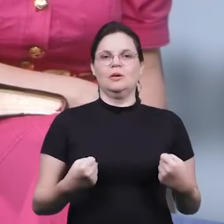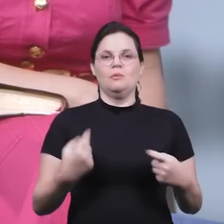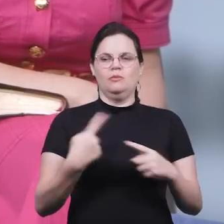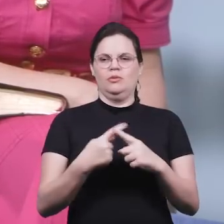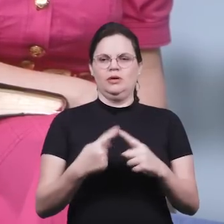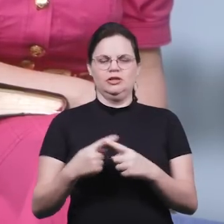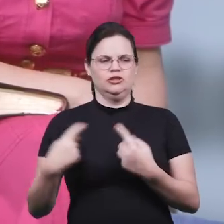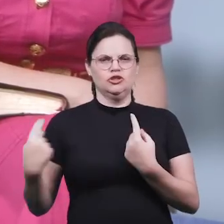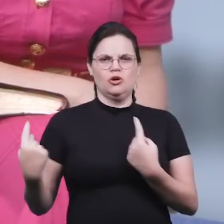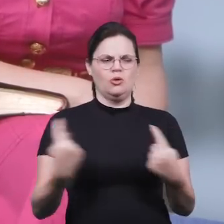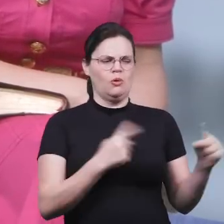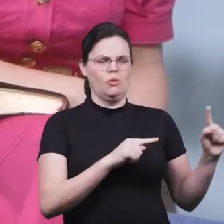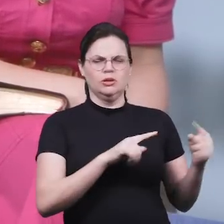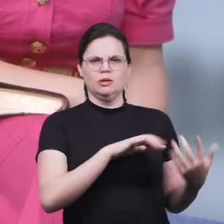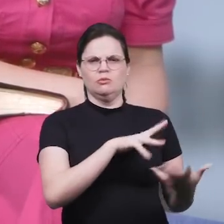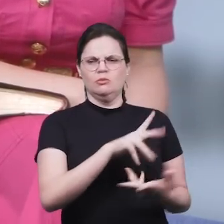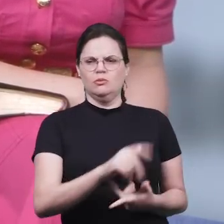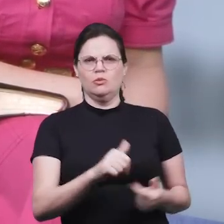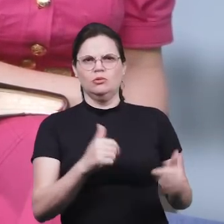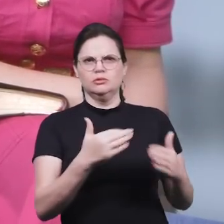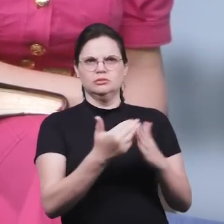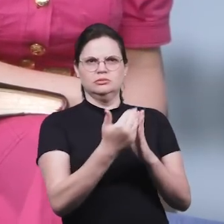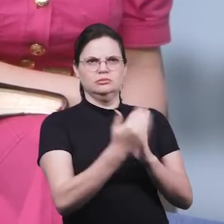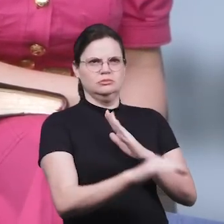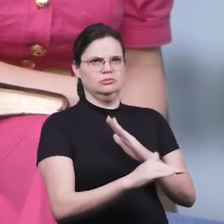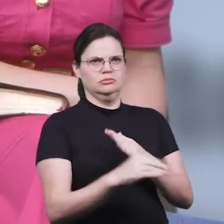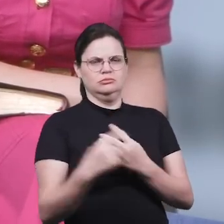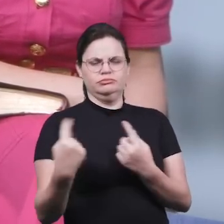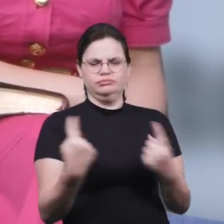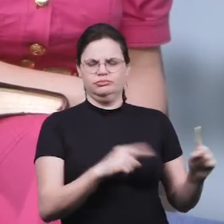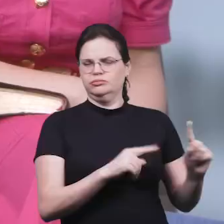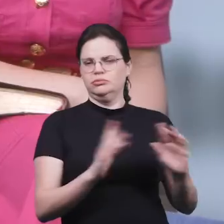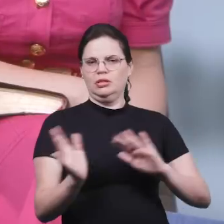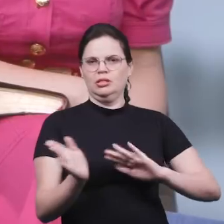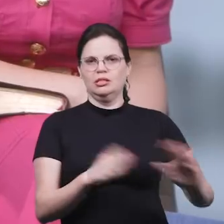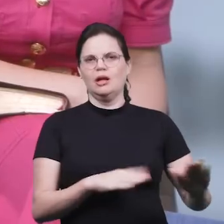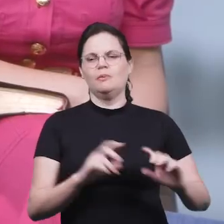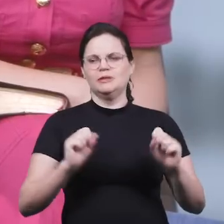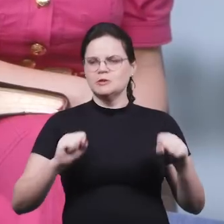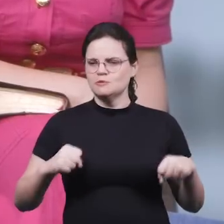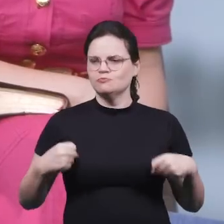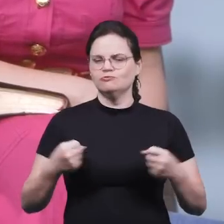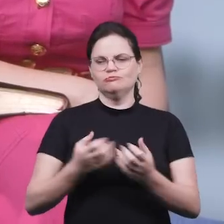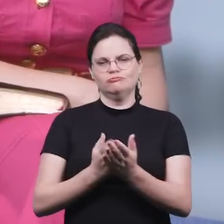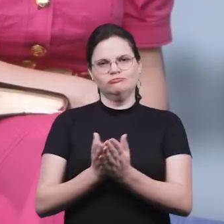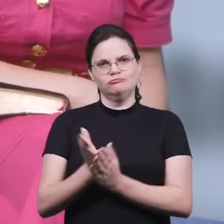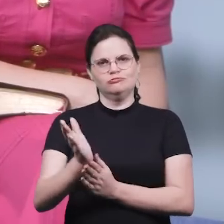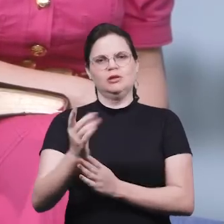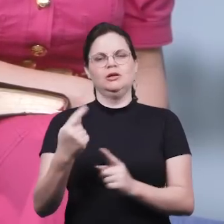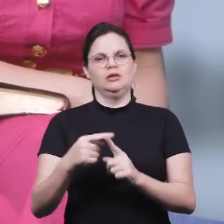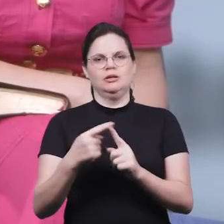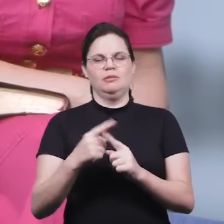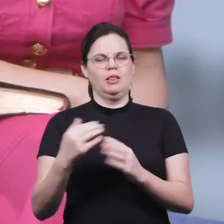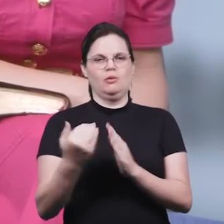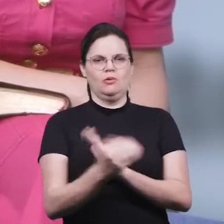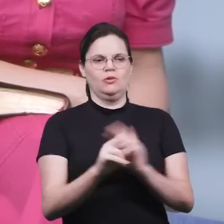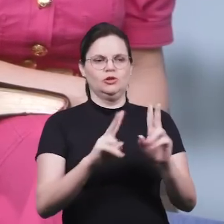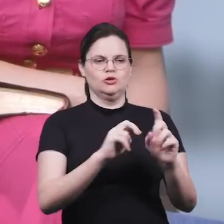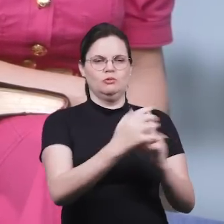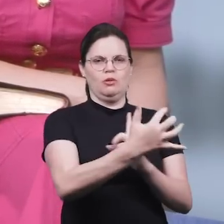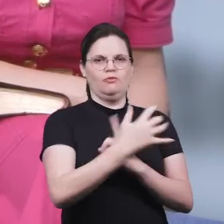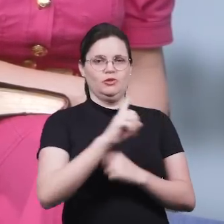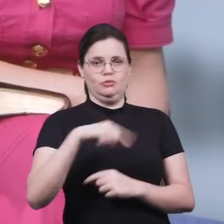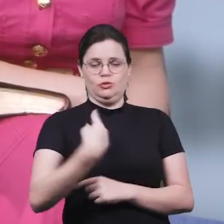contra as armadilhas que o inimigo tem para os nossos filhos e para outras gerações. Mas o Senhor